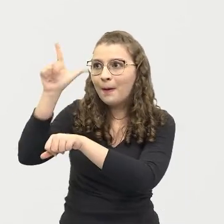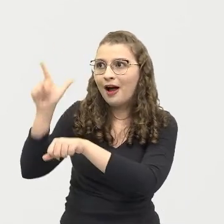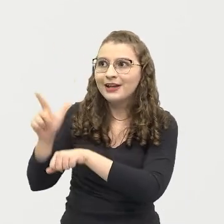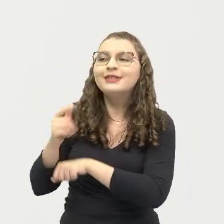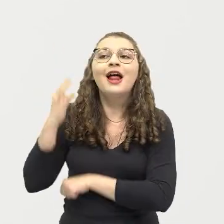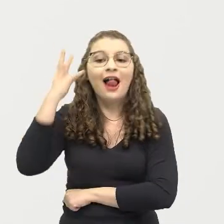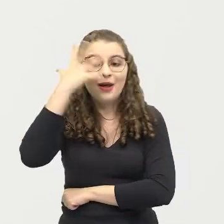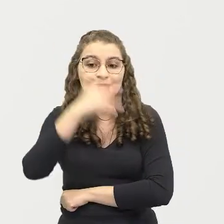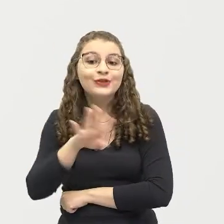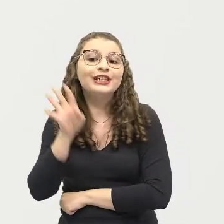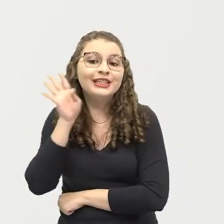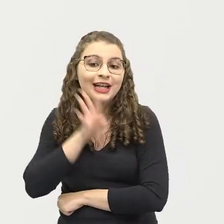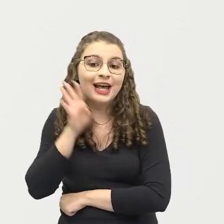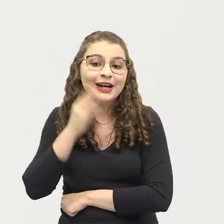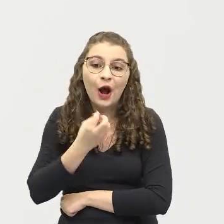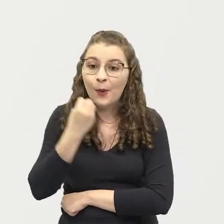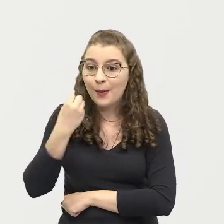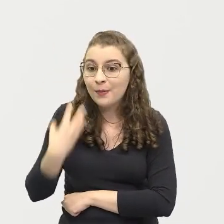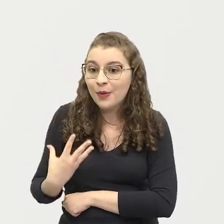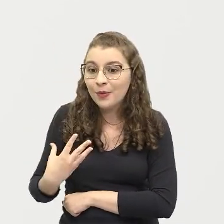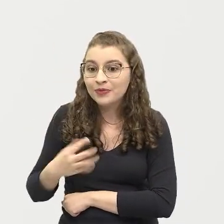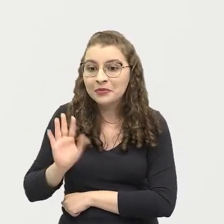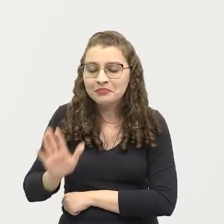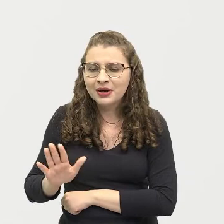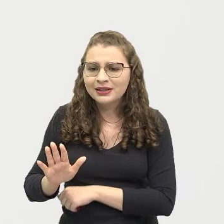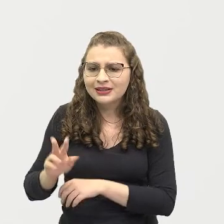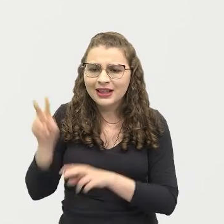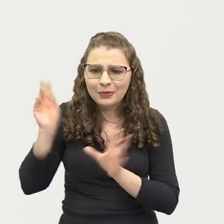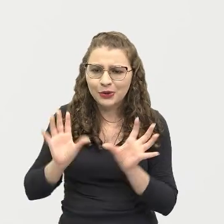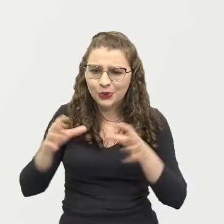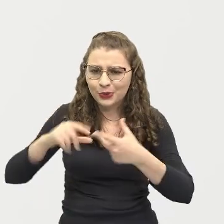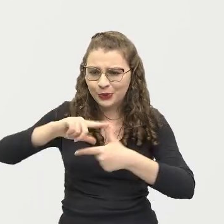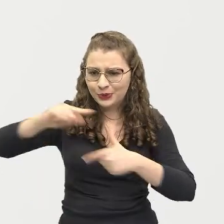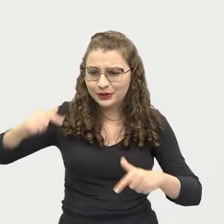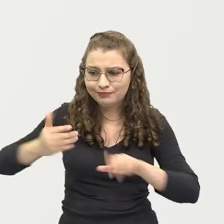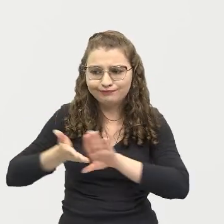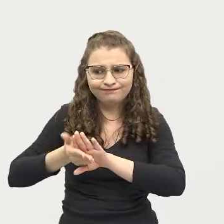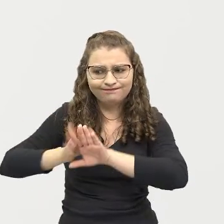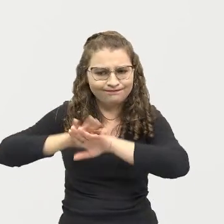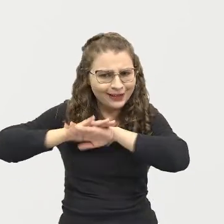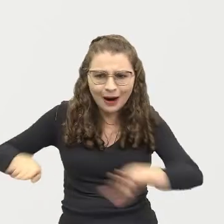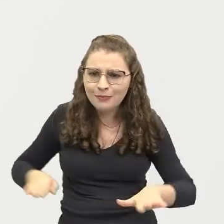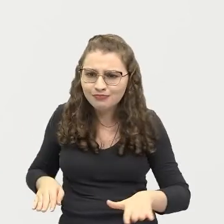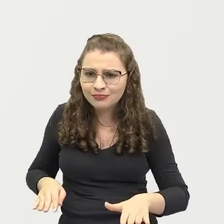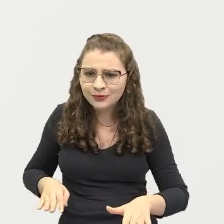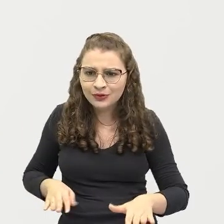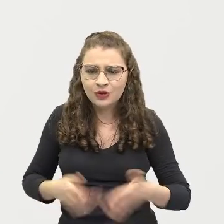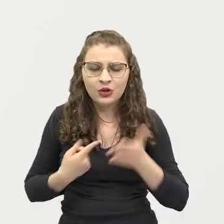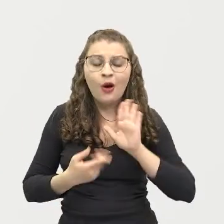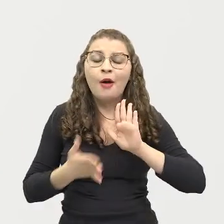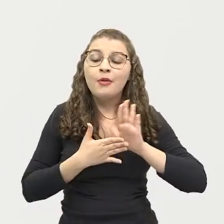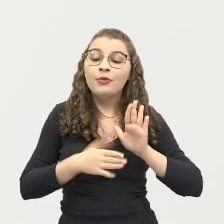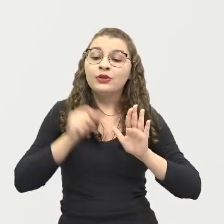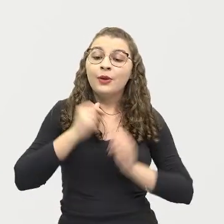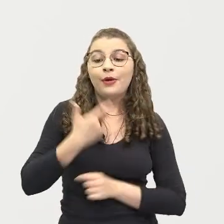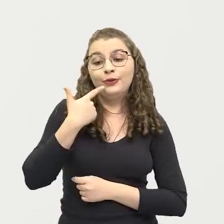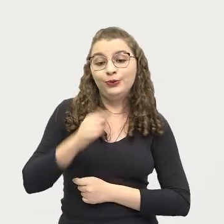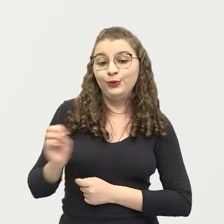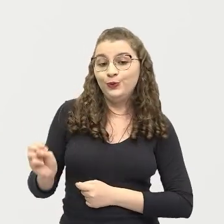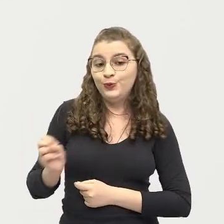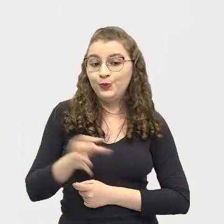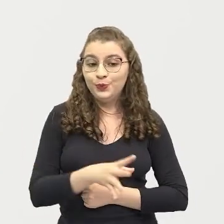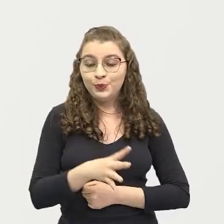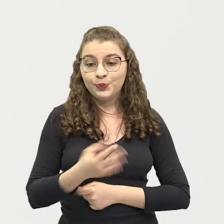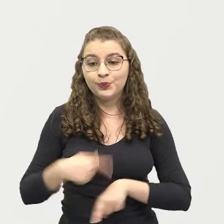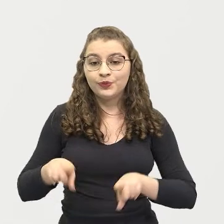o que eles propuseram ali? Romper com isso, utilizar uma nova linguagem e